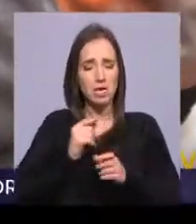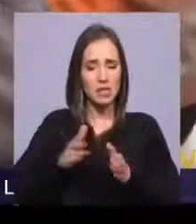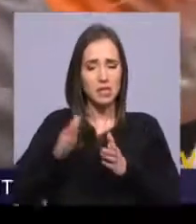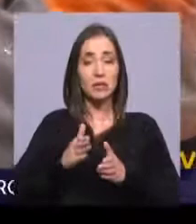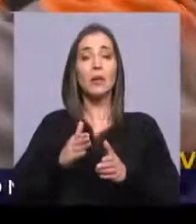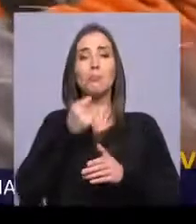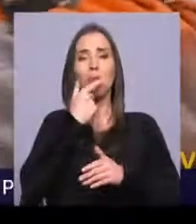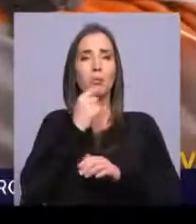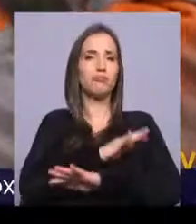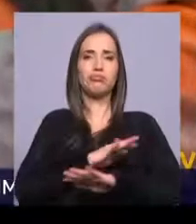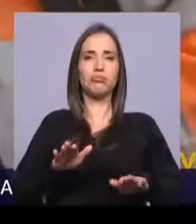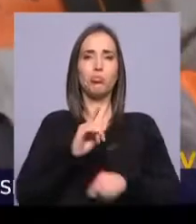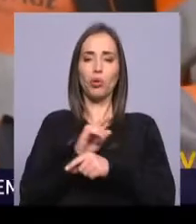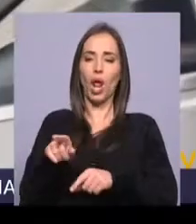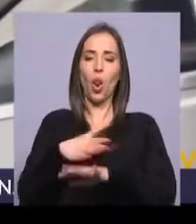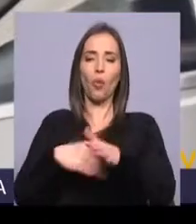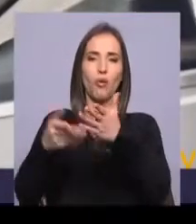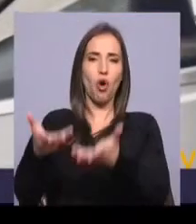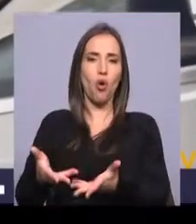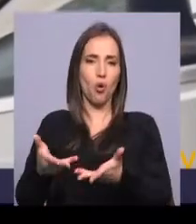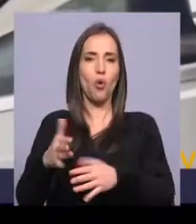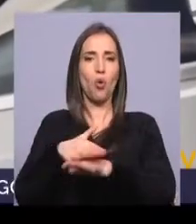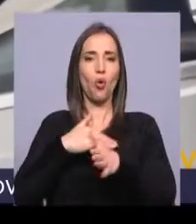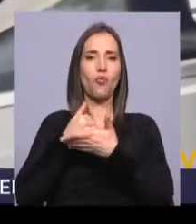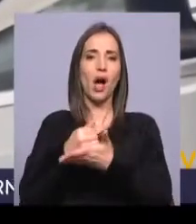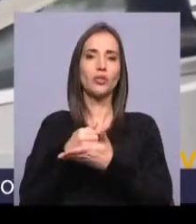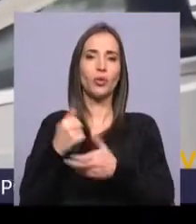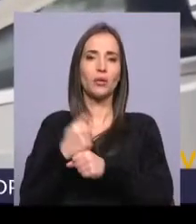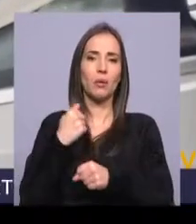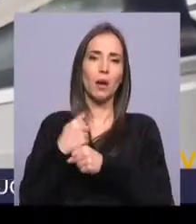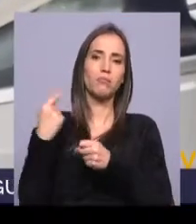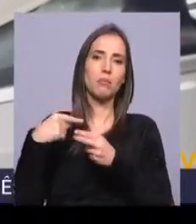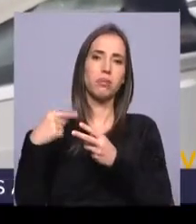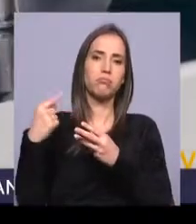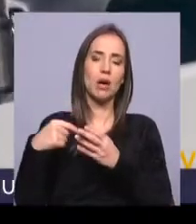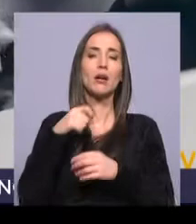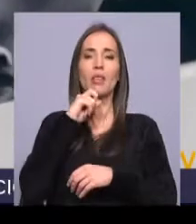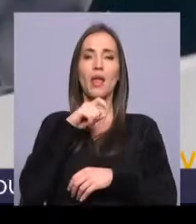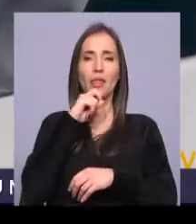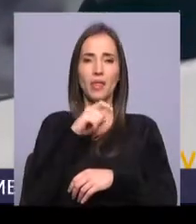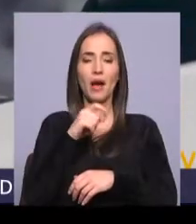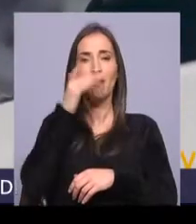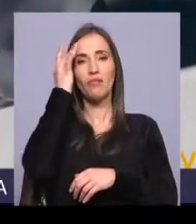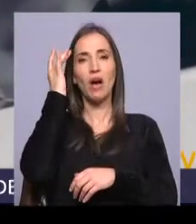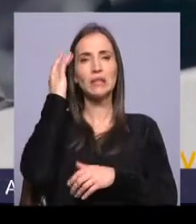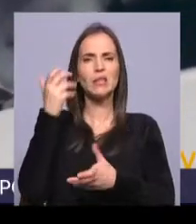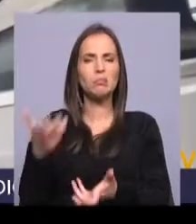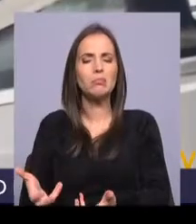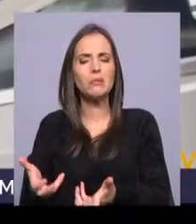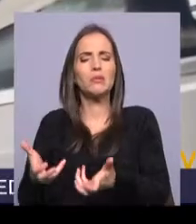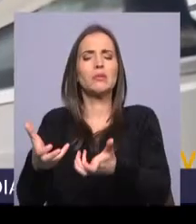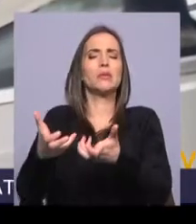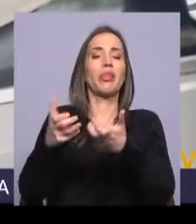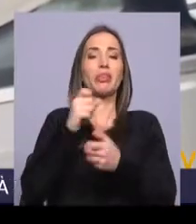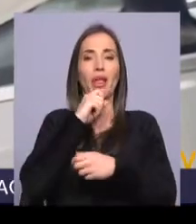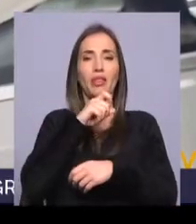devido à utilização desta luva que consegue ajudar nos trabalhos repetitivos, consegue levantar mais facilmente coisas mais pesadas e, portanto, é